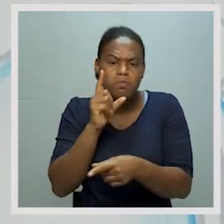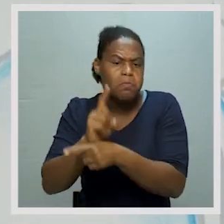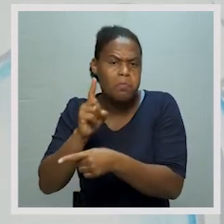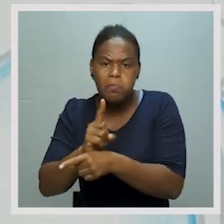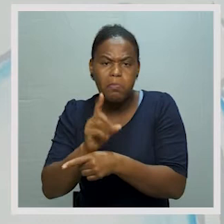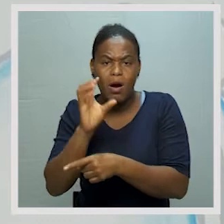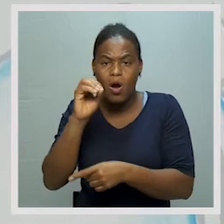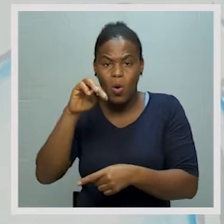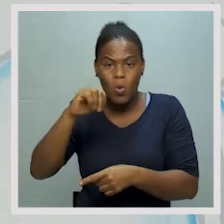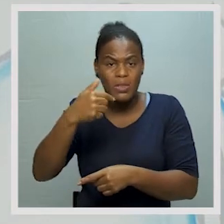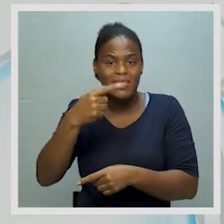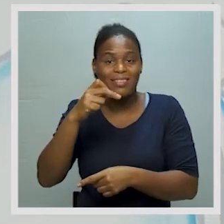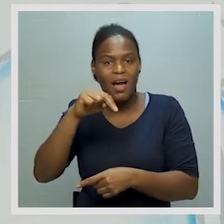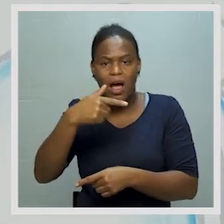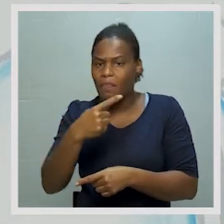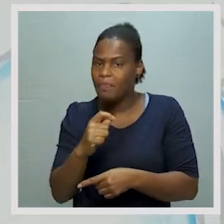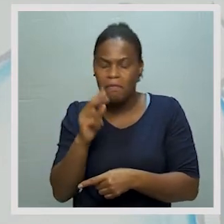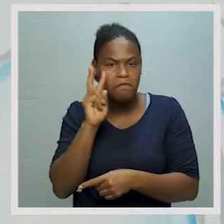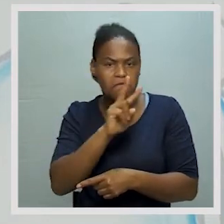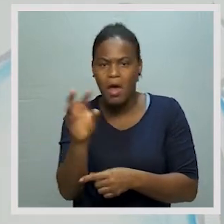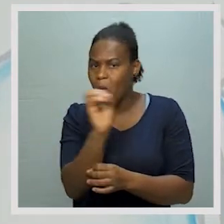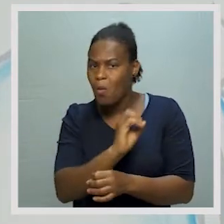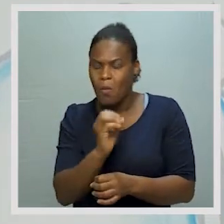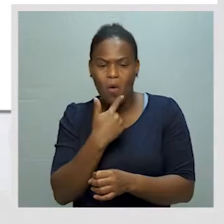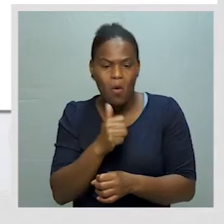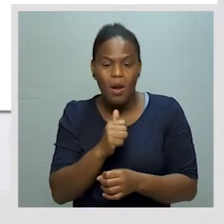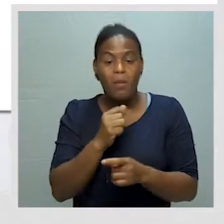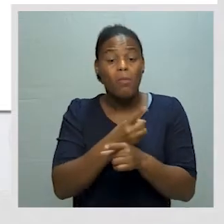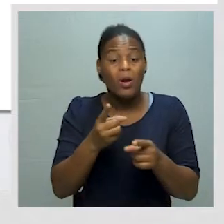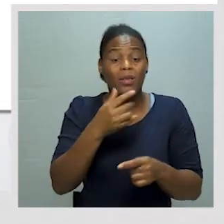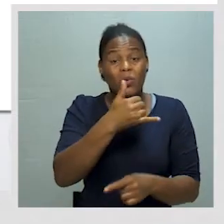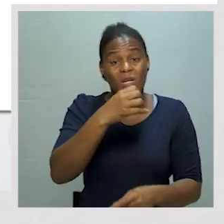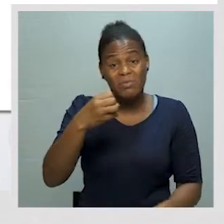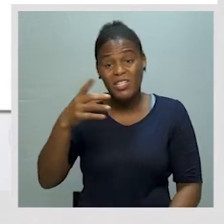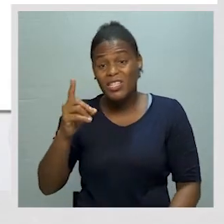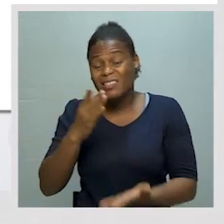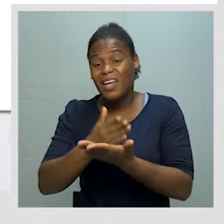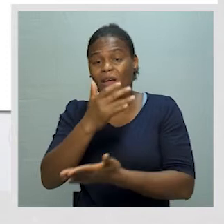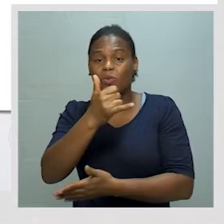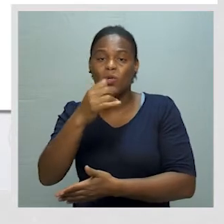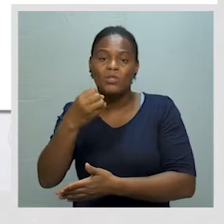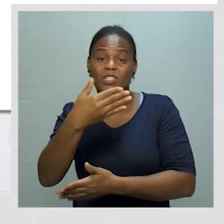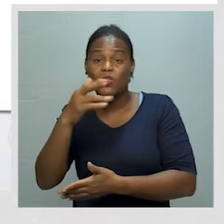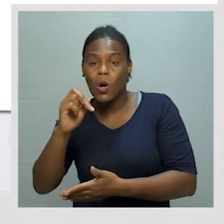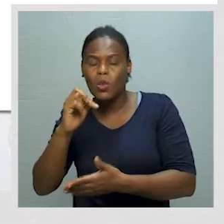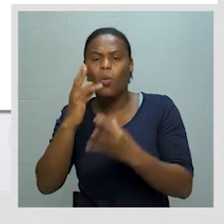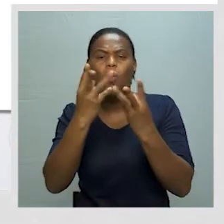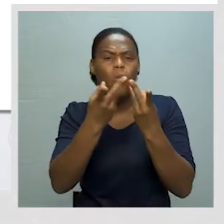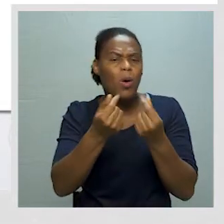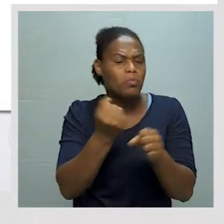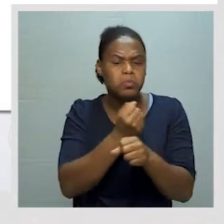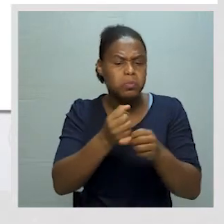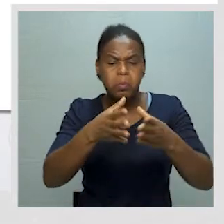conseguimos ver isso. Por quê? Vocês estão a ver que de 2016 a 2018, a quantidade